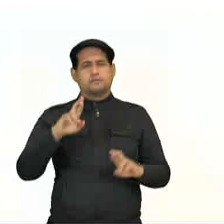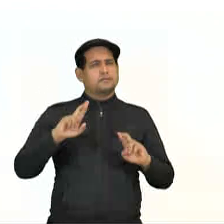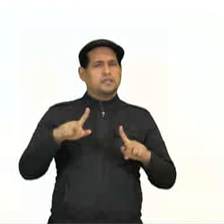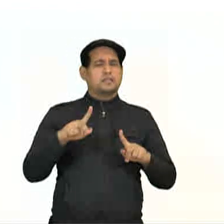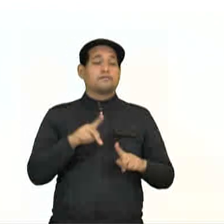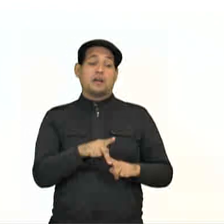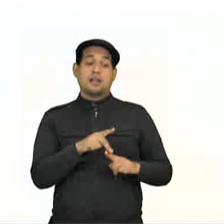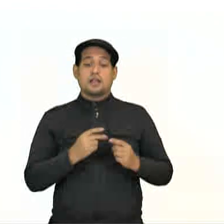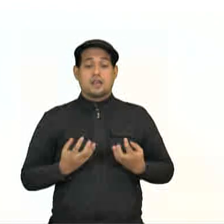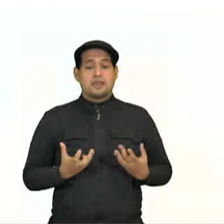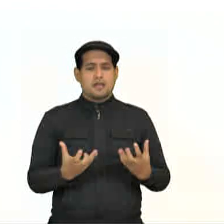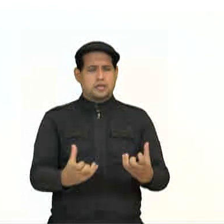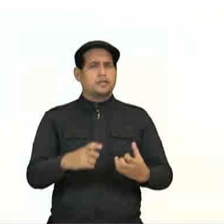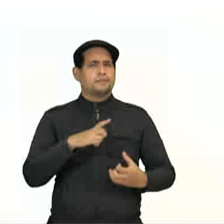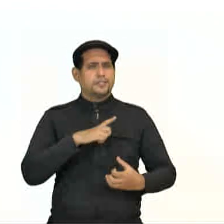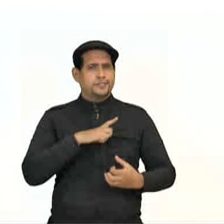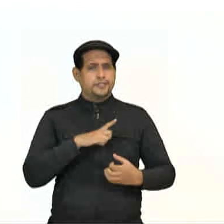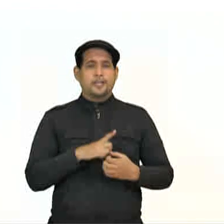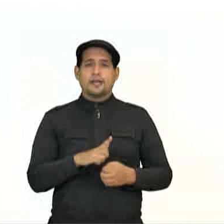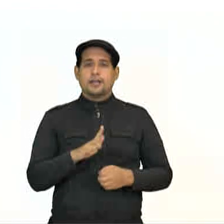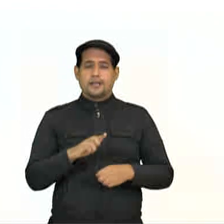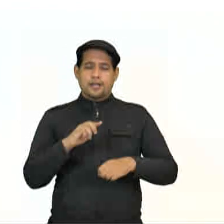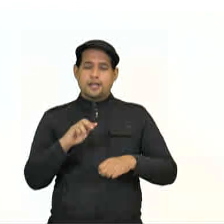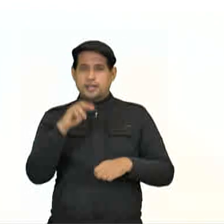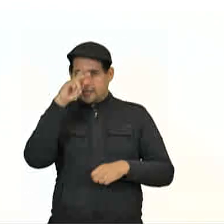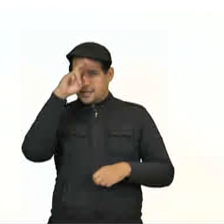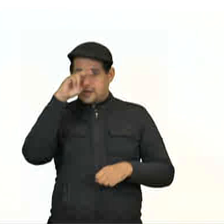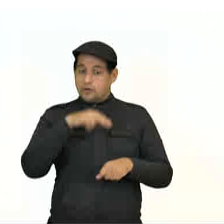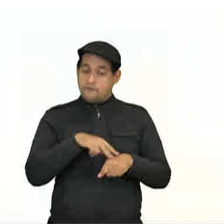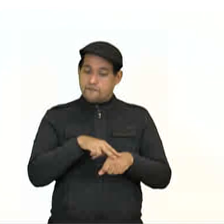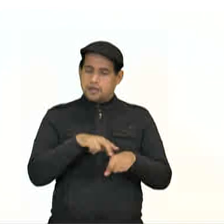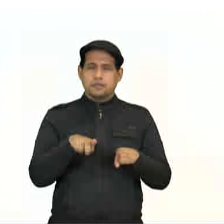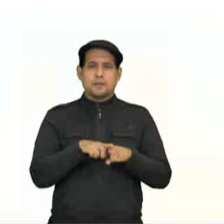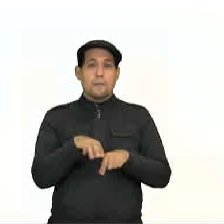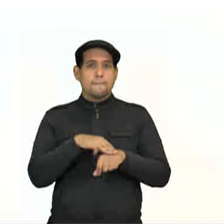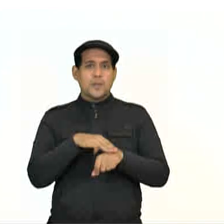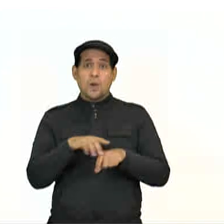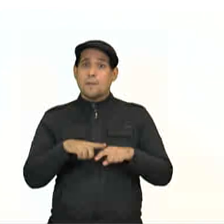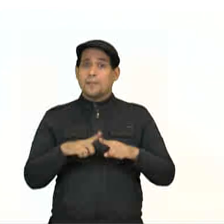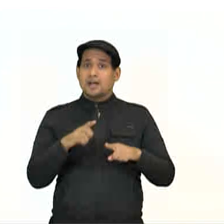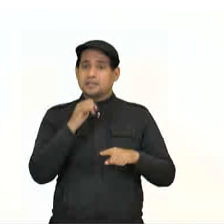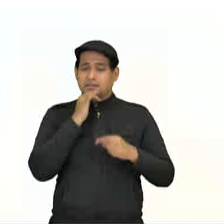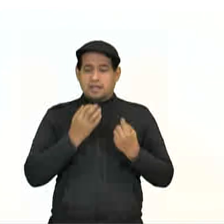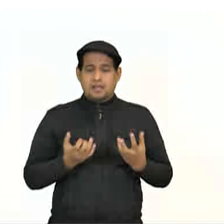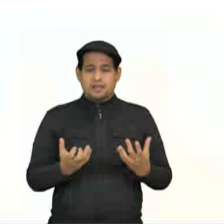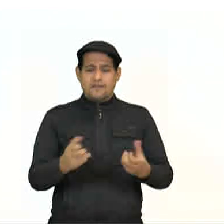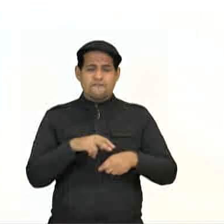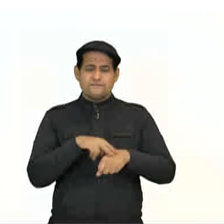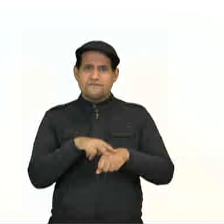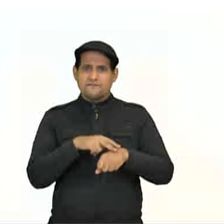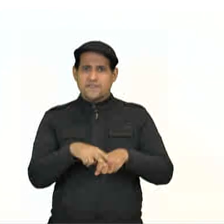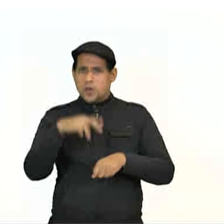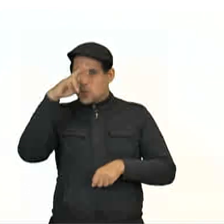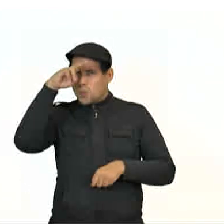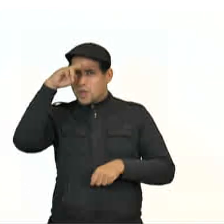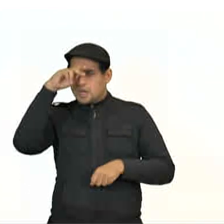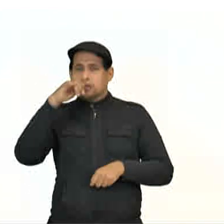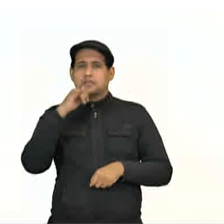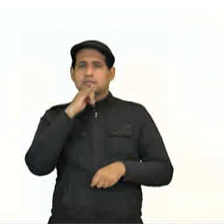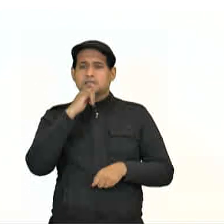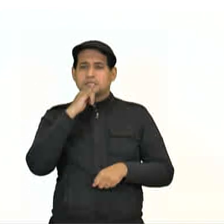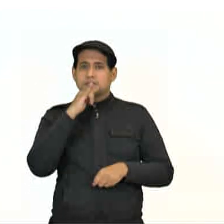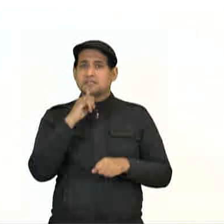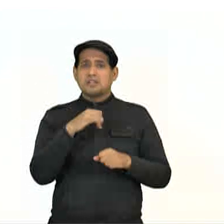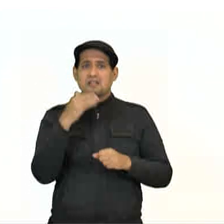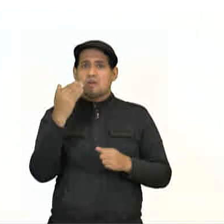que na grama haviam grilos verdes e marrons. E como a grama era verde, os grilos dessa cor